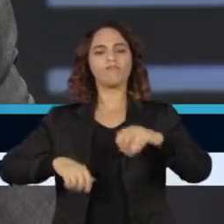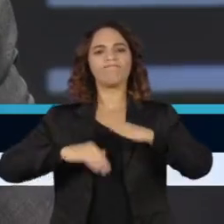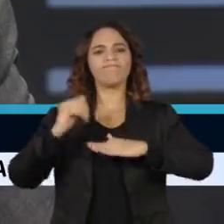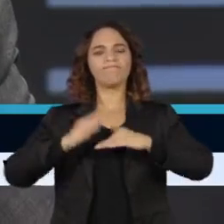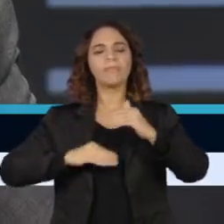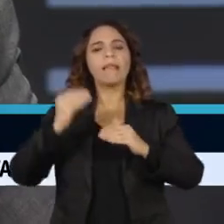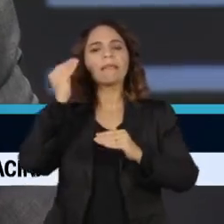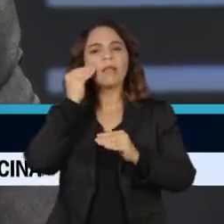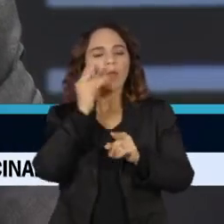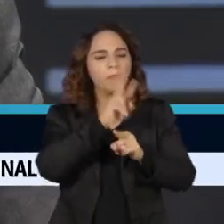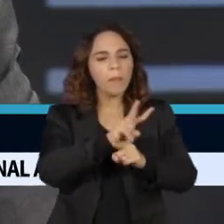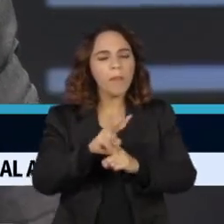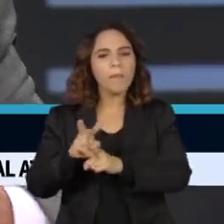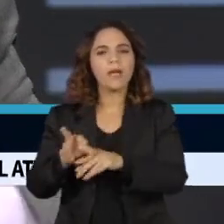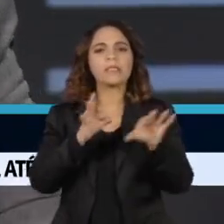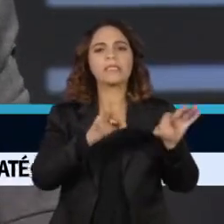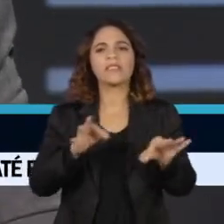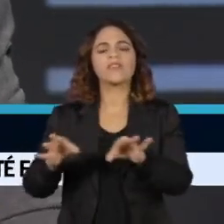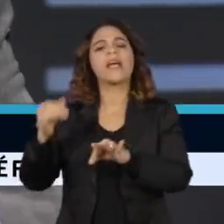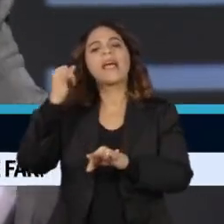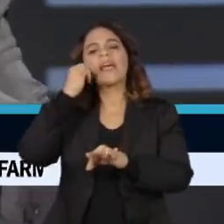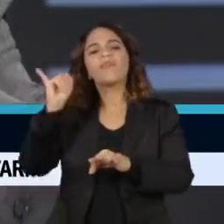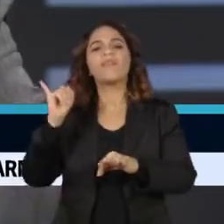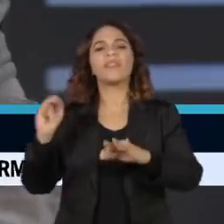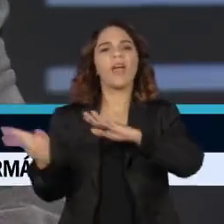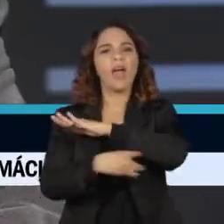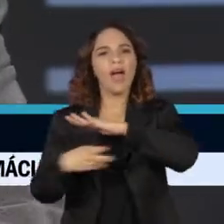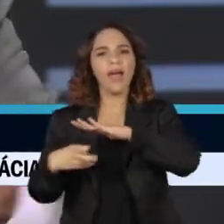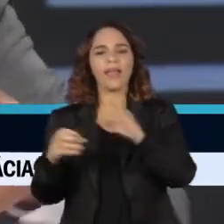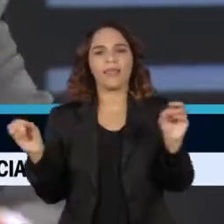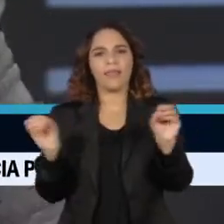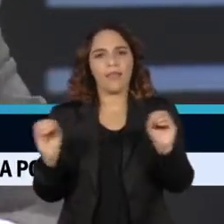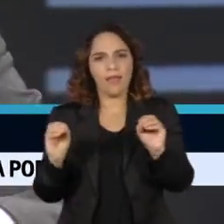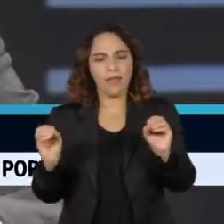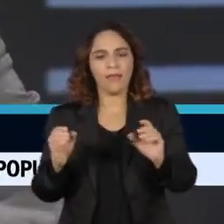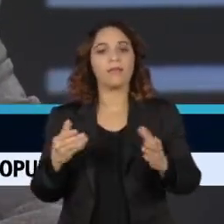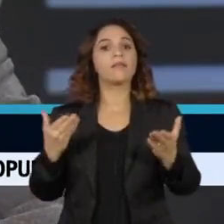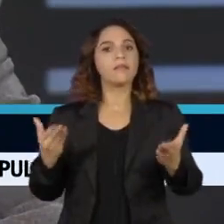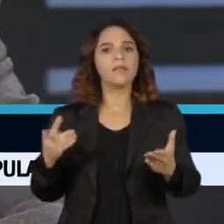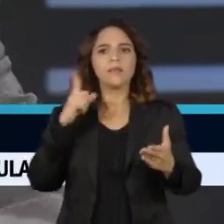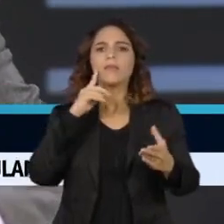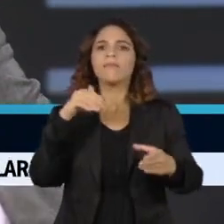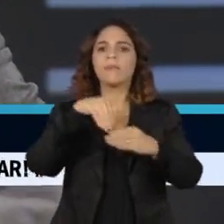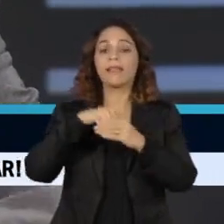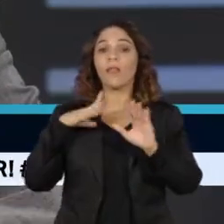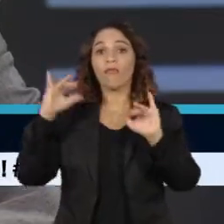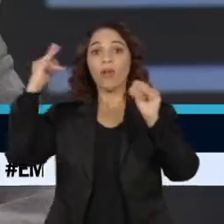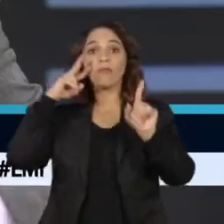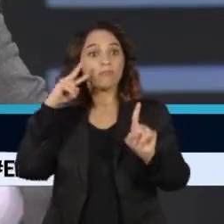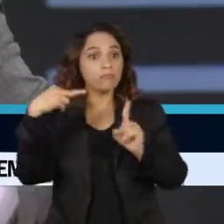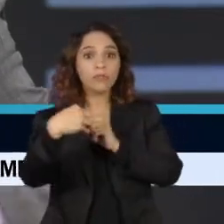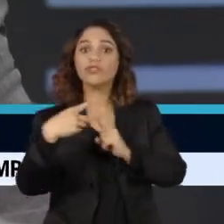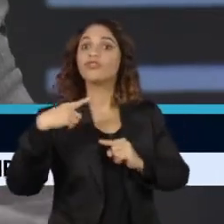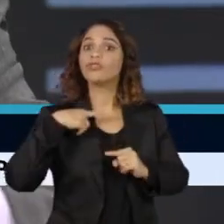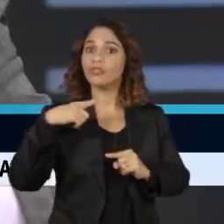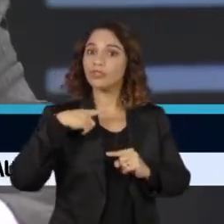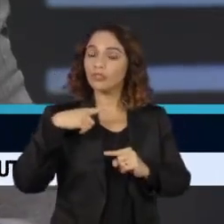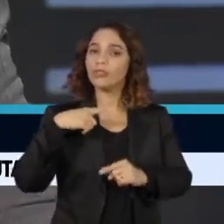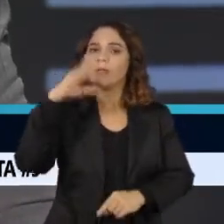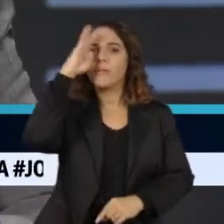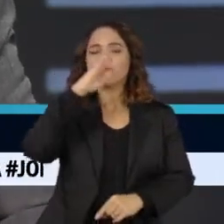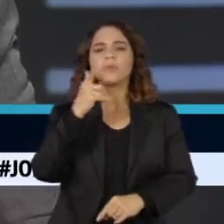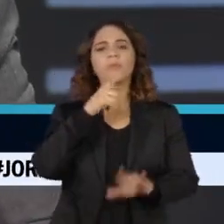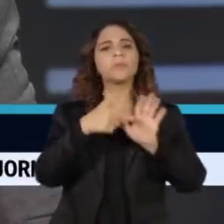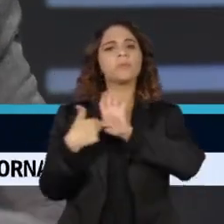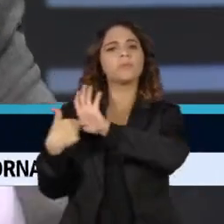blindou efetivamente o sistema de ataques de hackers, e a eleição teve observadores estrangeiros, internacionais, e o Brasil mostrou